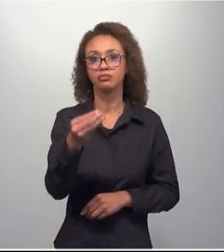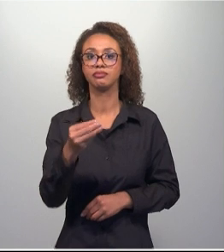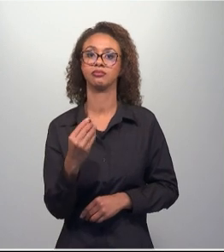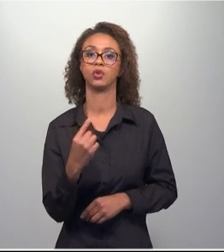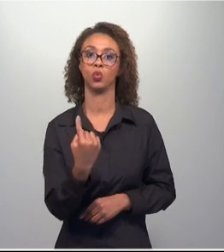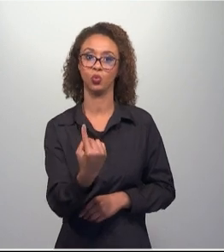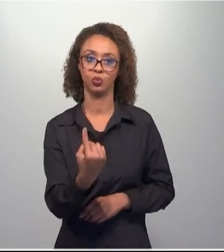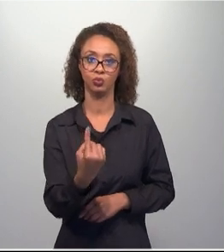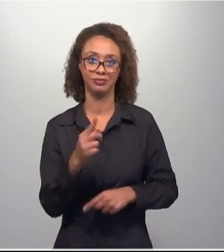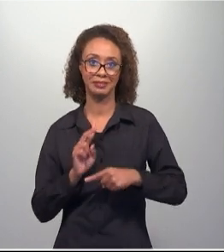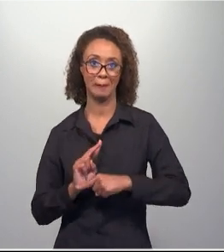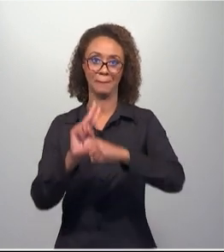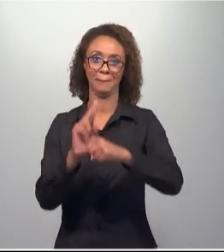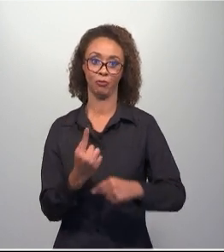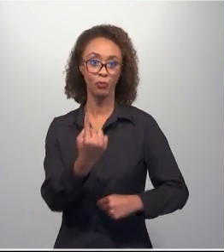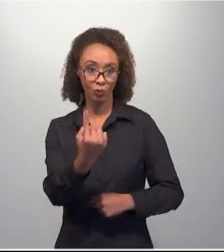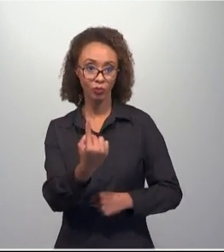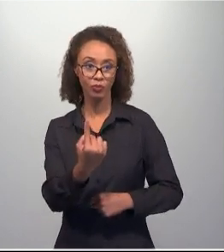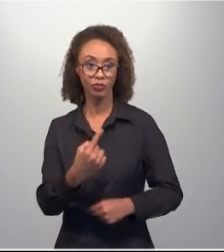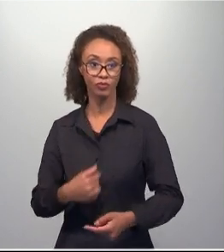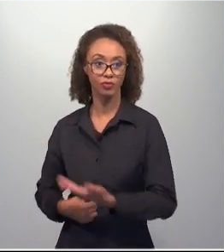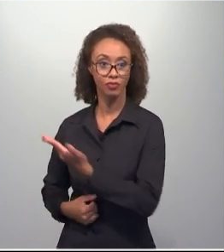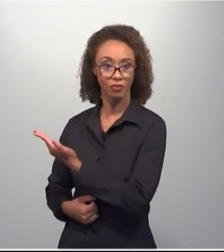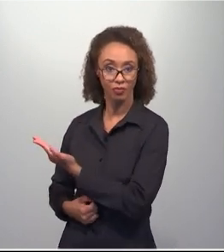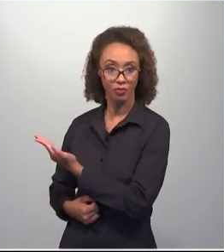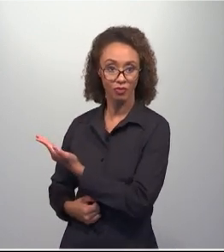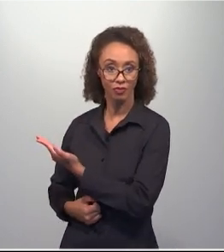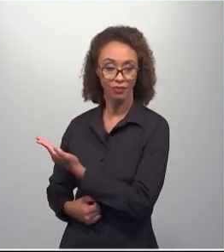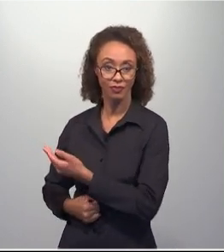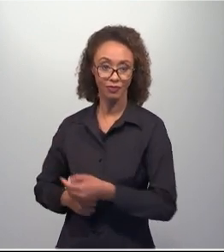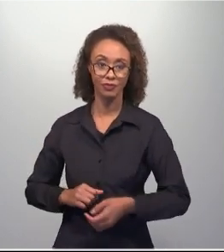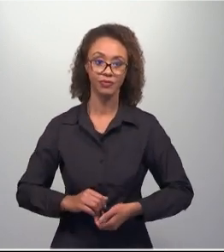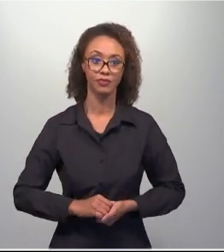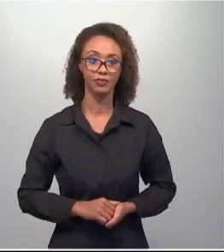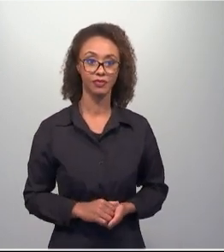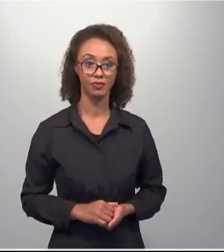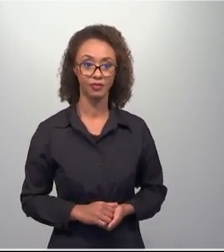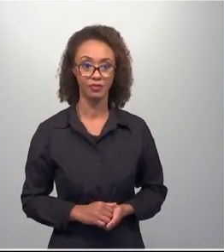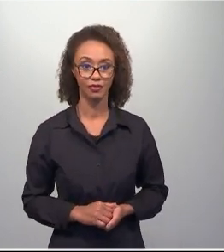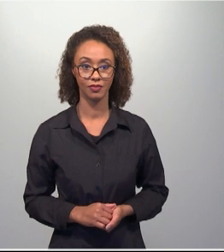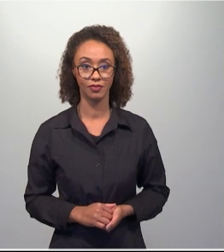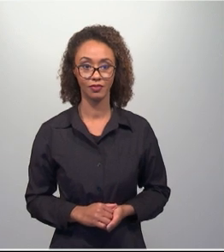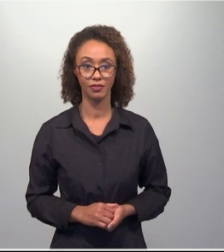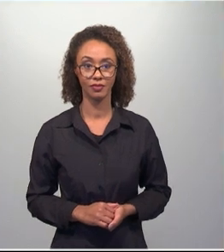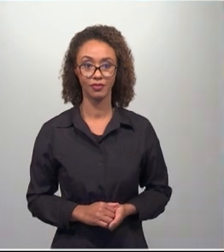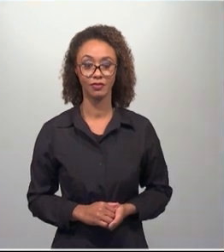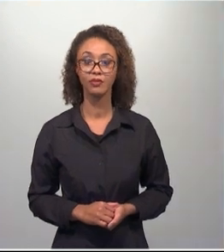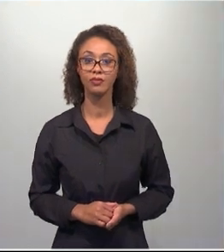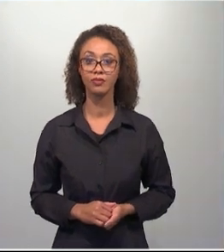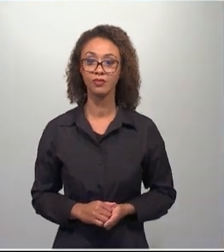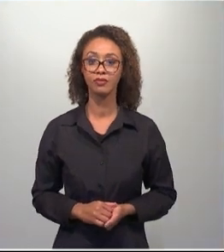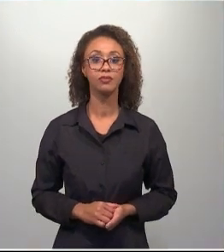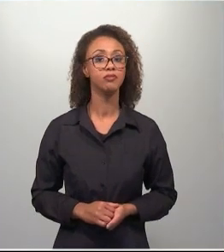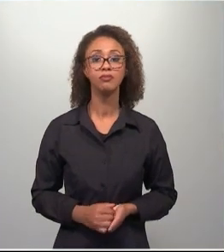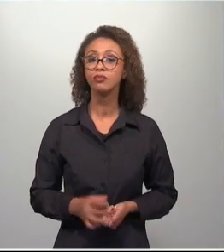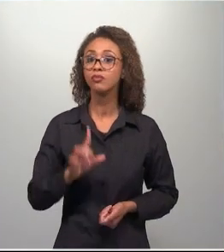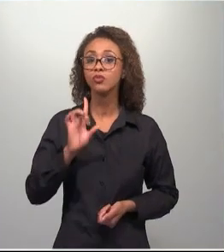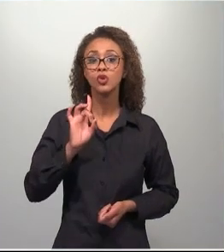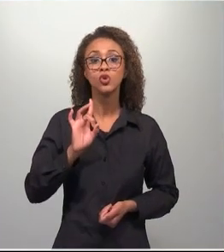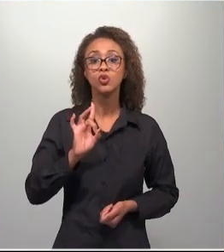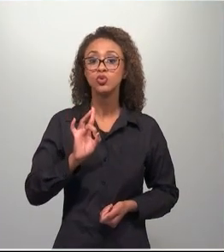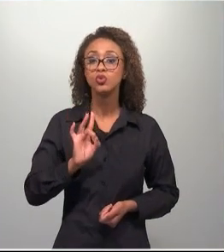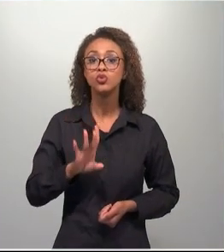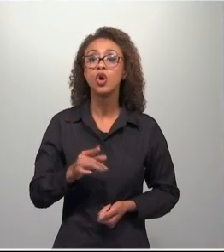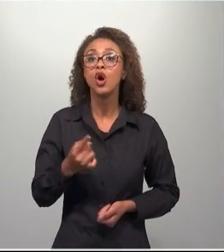10 mais 10 10 10 10 00 + 1 e repito simplesmente o mais